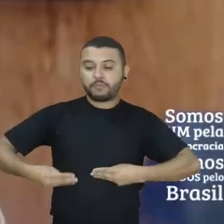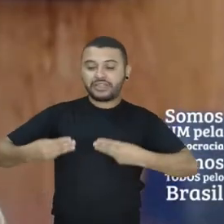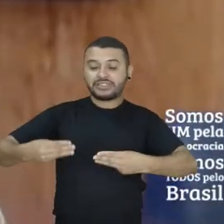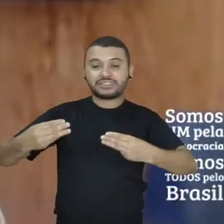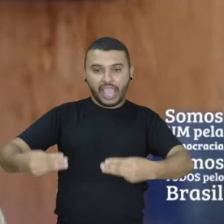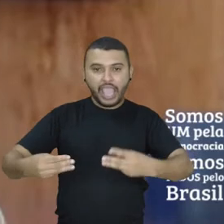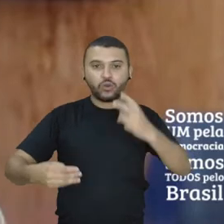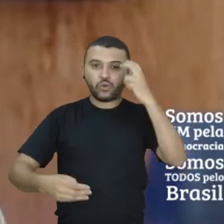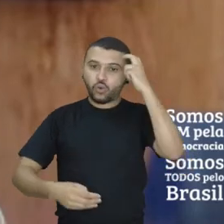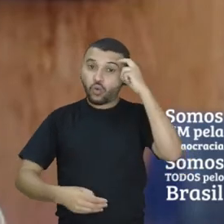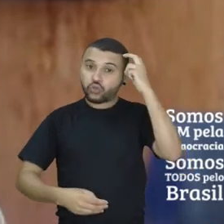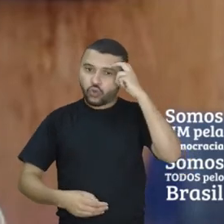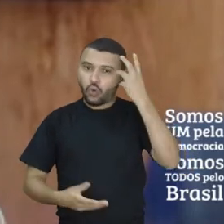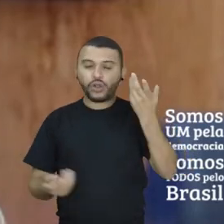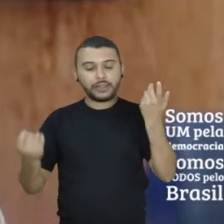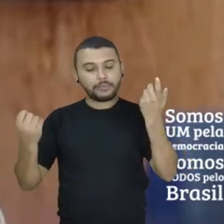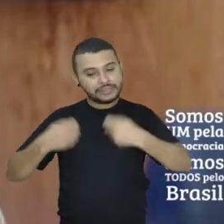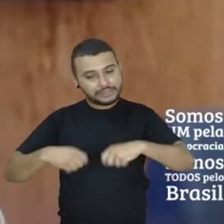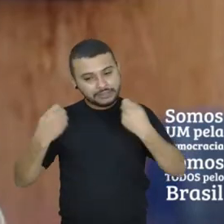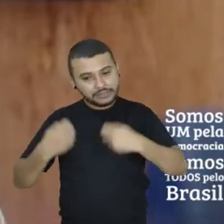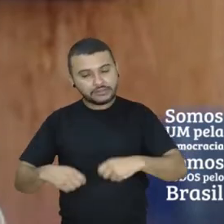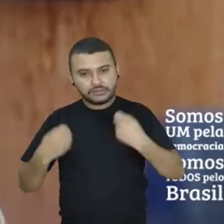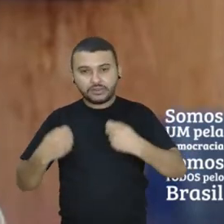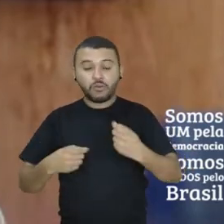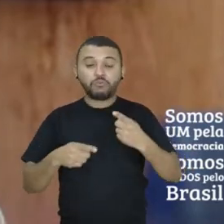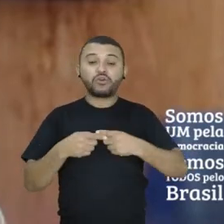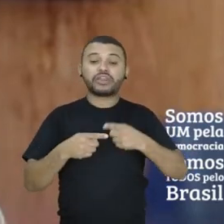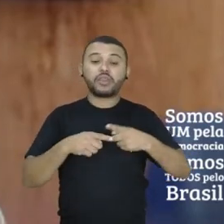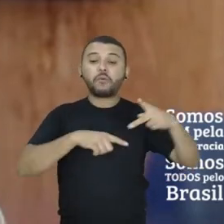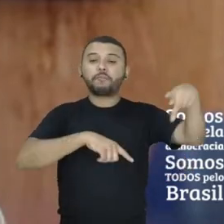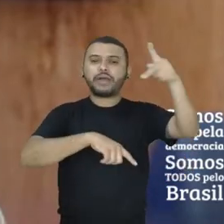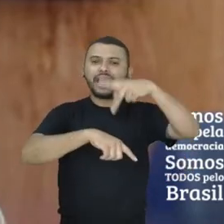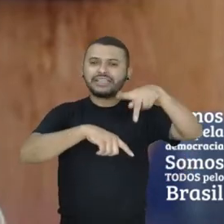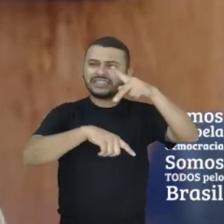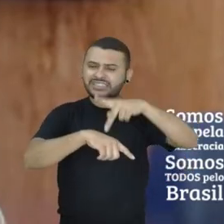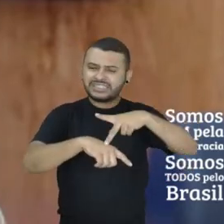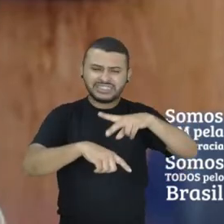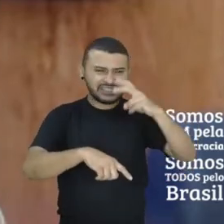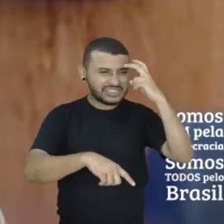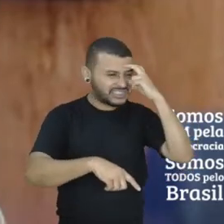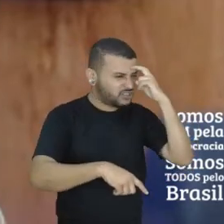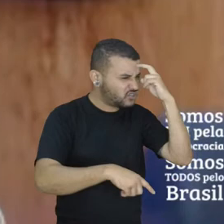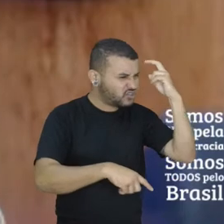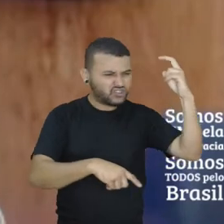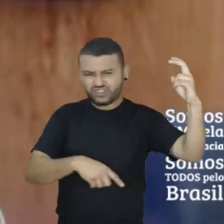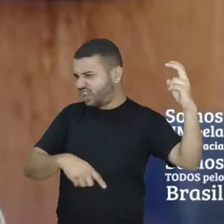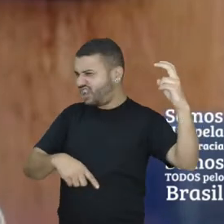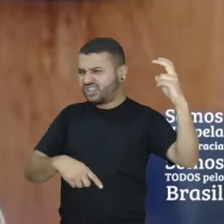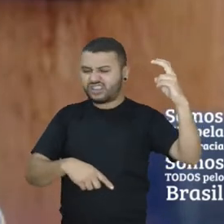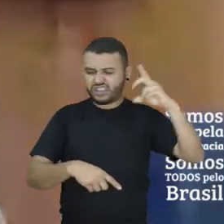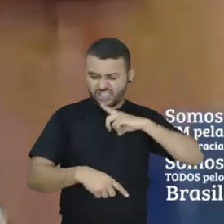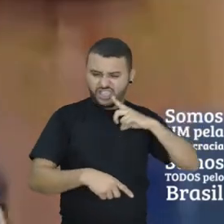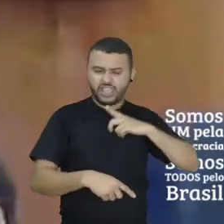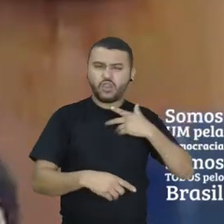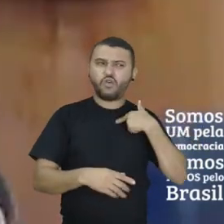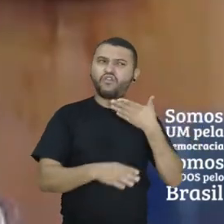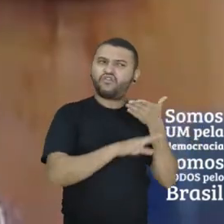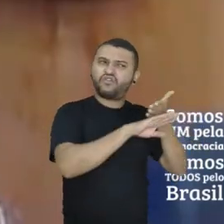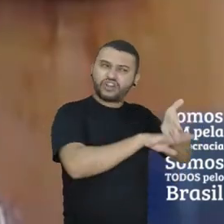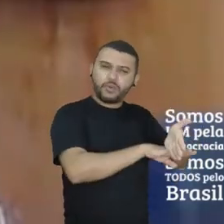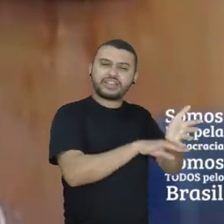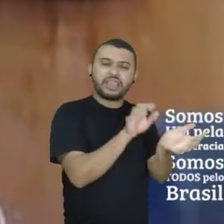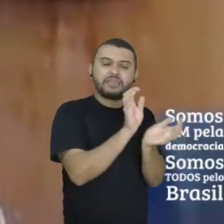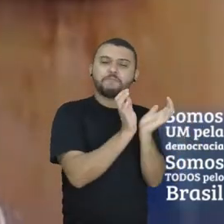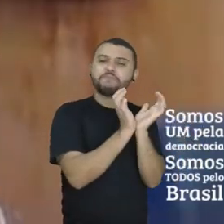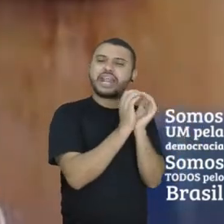é possível um país com a riqueza cultural do Brasil... Estive agora em Pernambuco, aquele estado, você